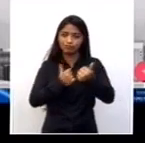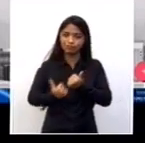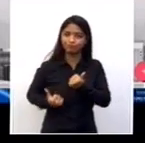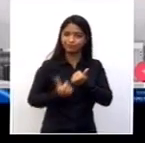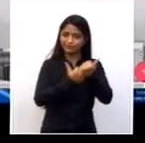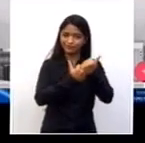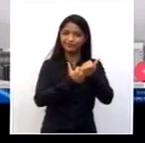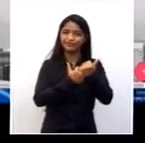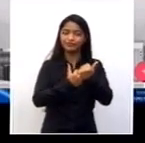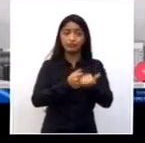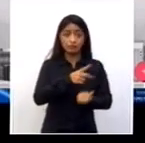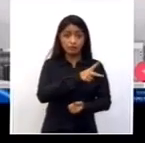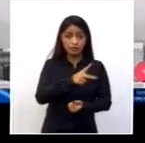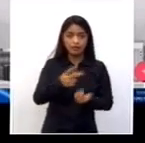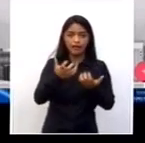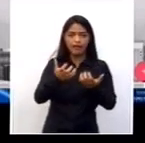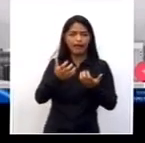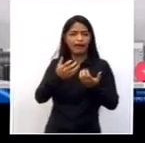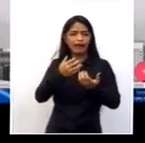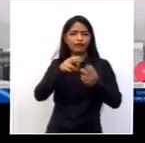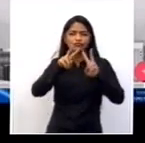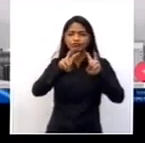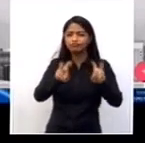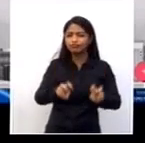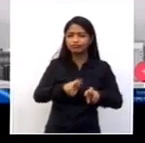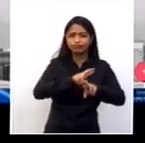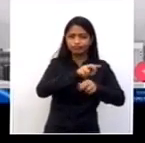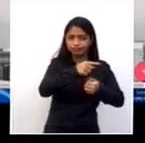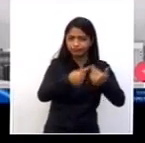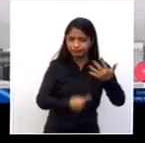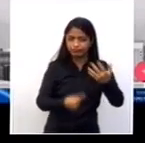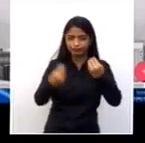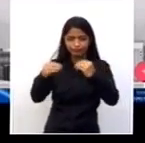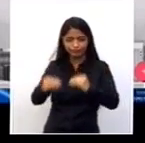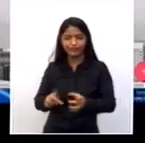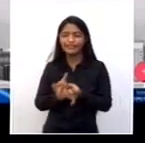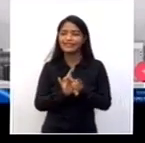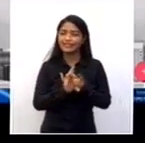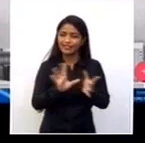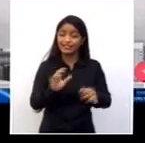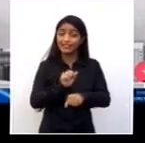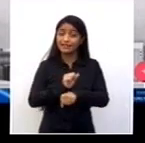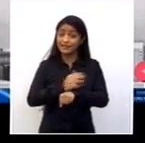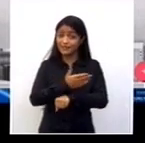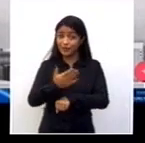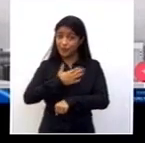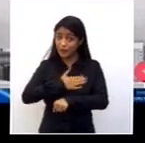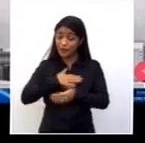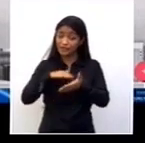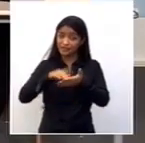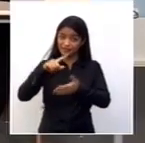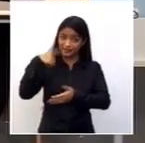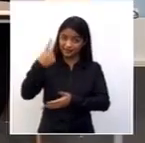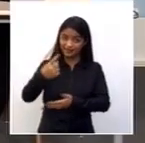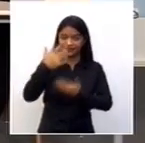ele quiser abordar os mais variados assuntos. Espero que vocês tenham gostado e até o próximo tutorial. Valeu!